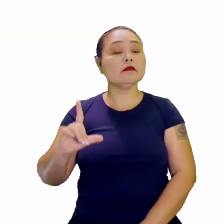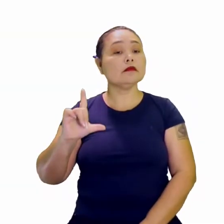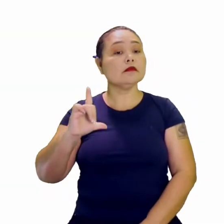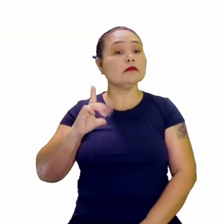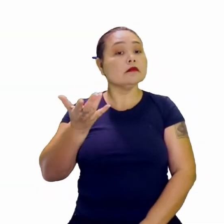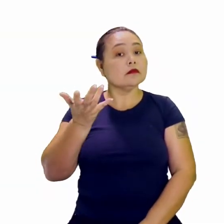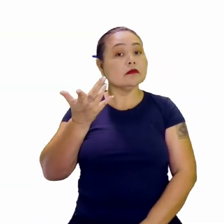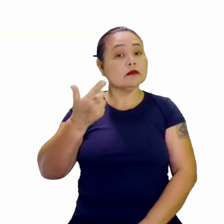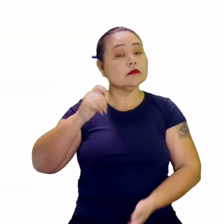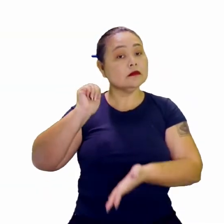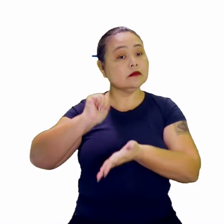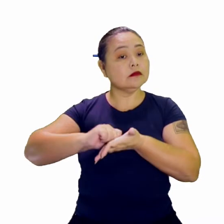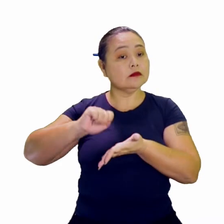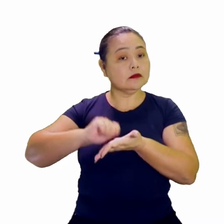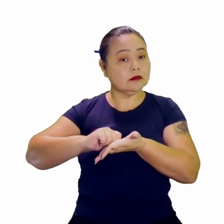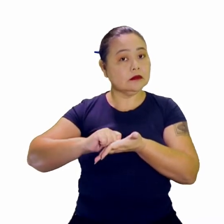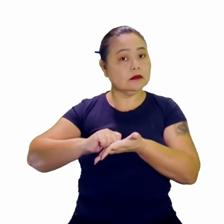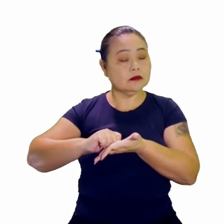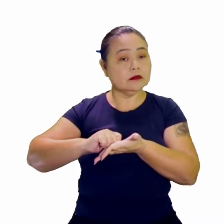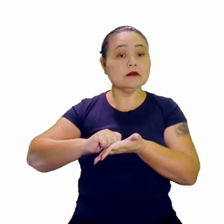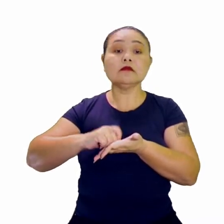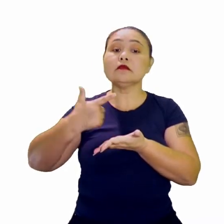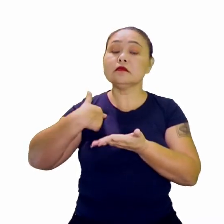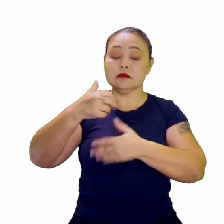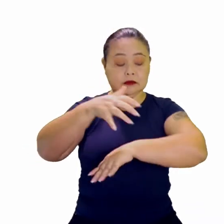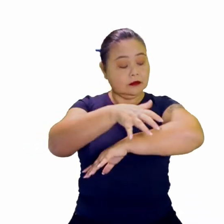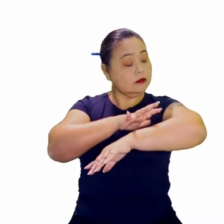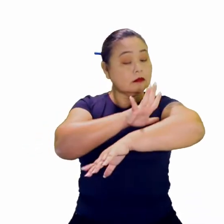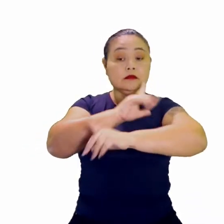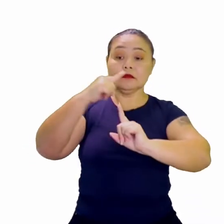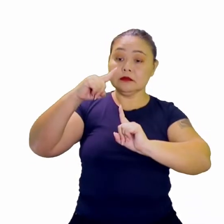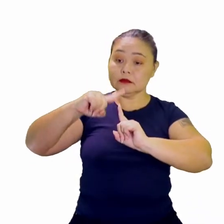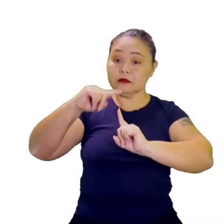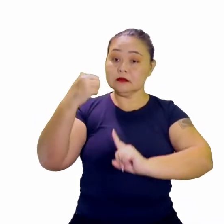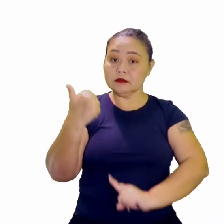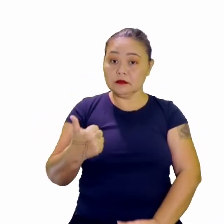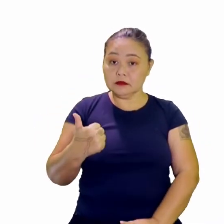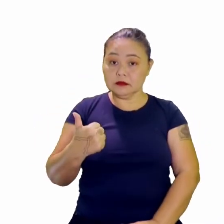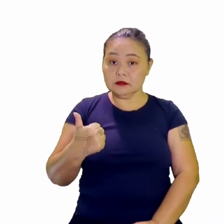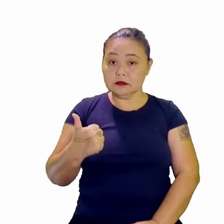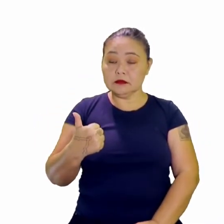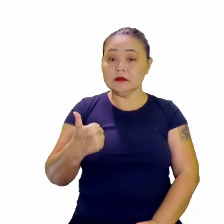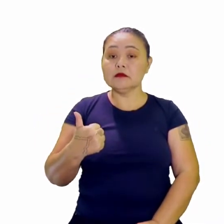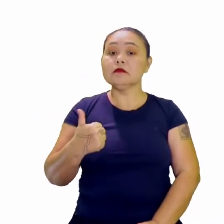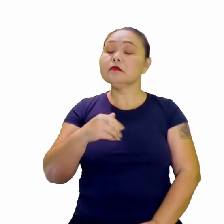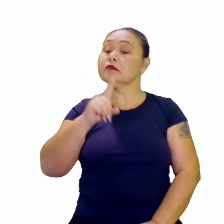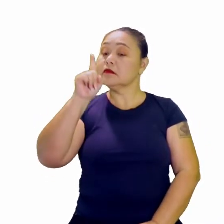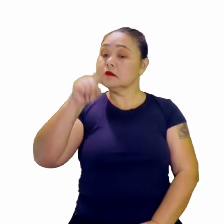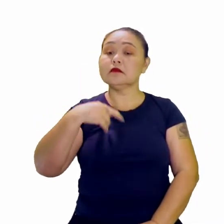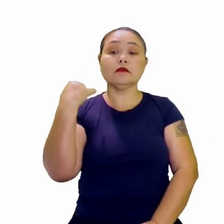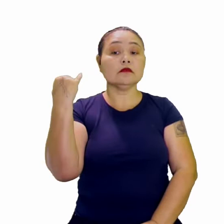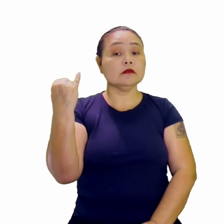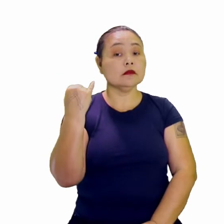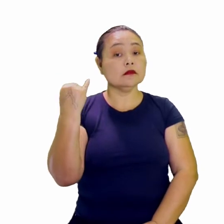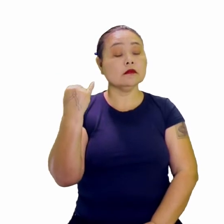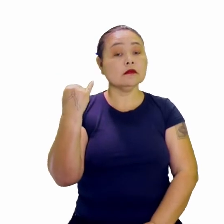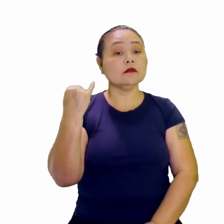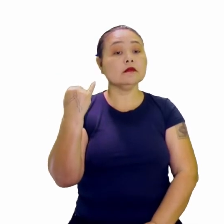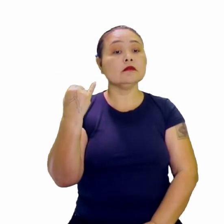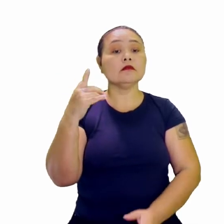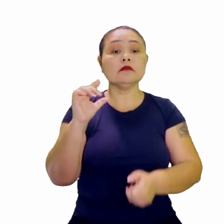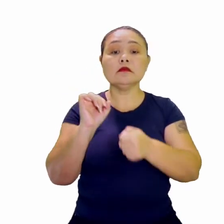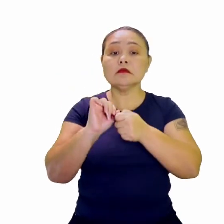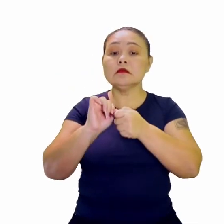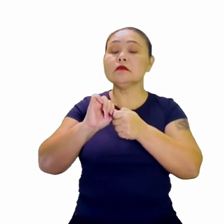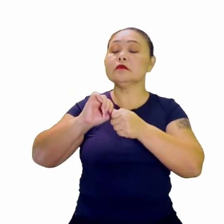que eu quero que você anote? Que as fibras do tipo 1, elas vão ser determinantes aí em